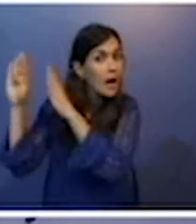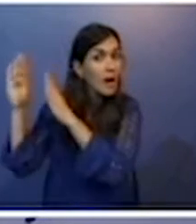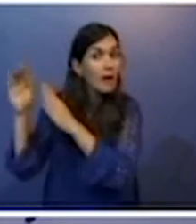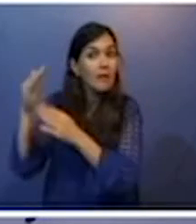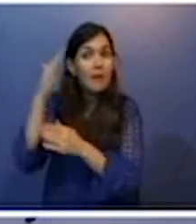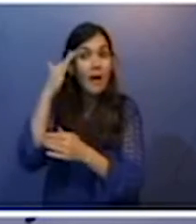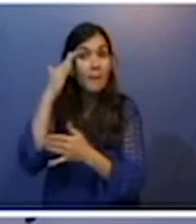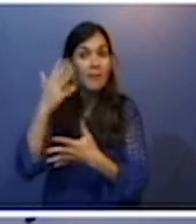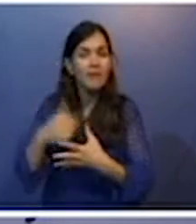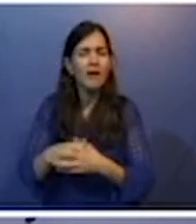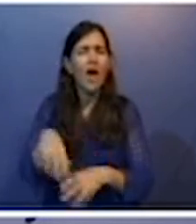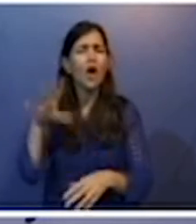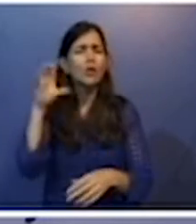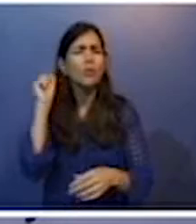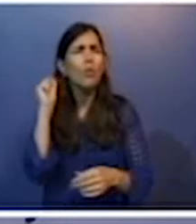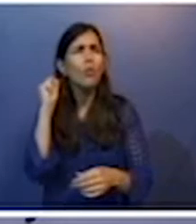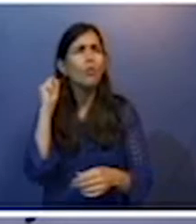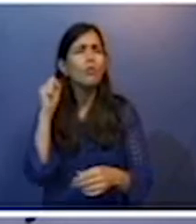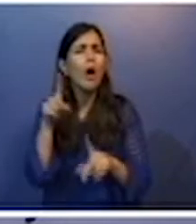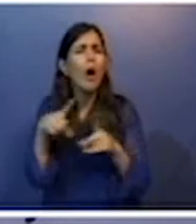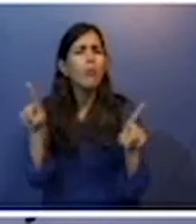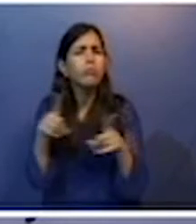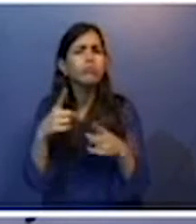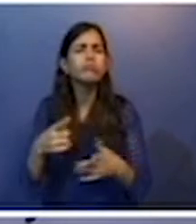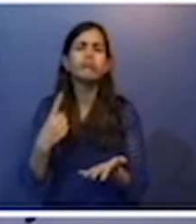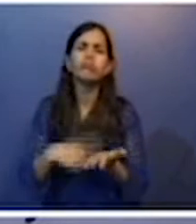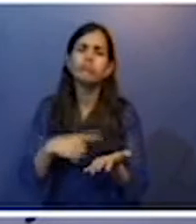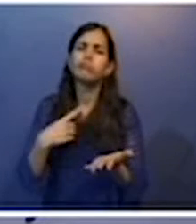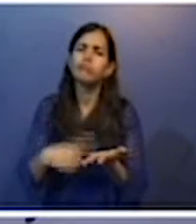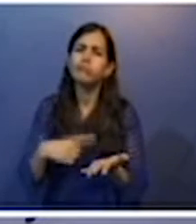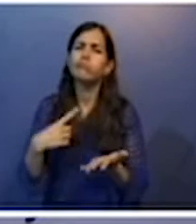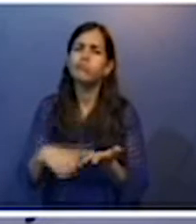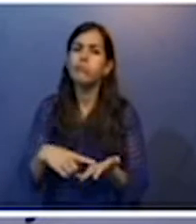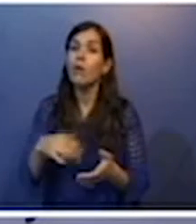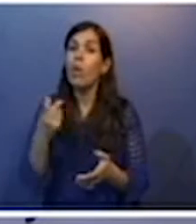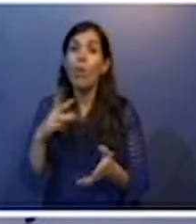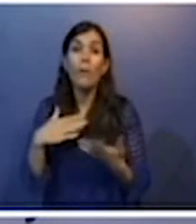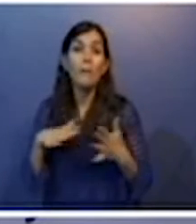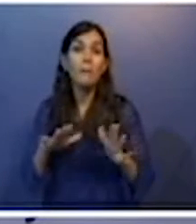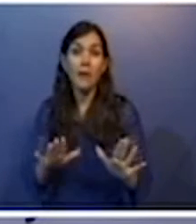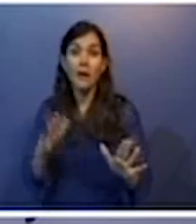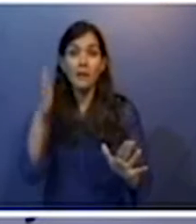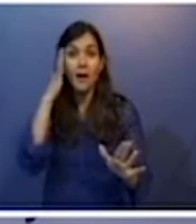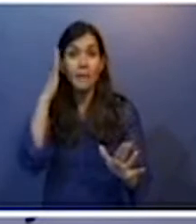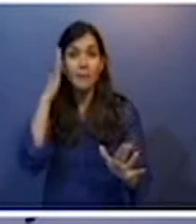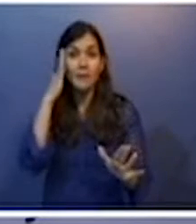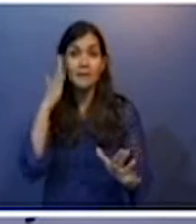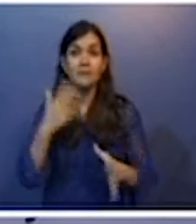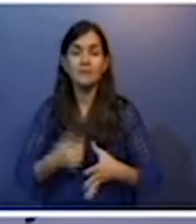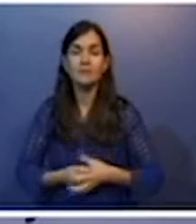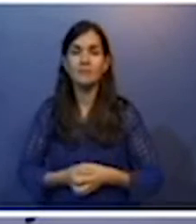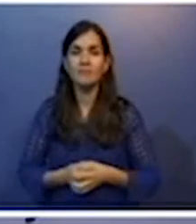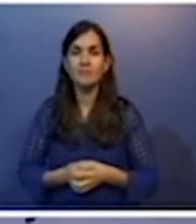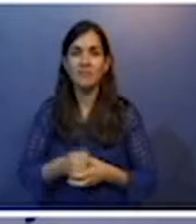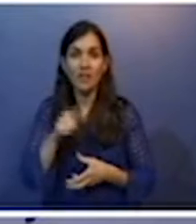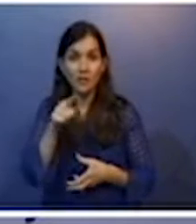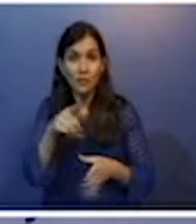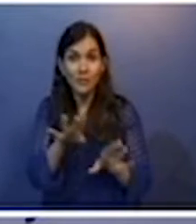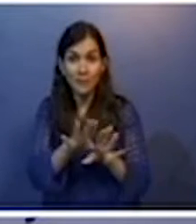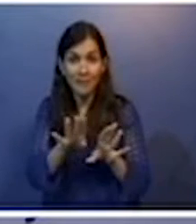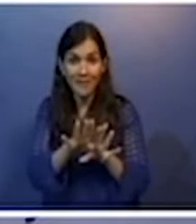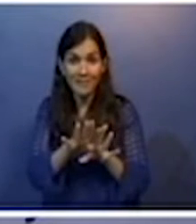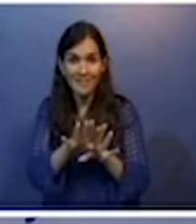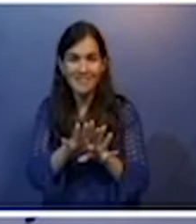Às vezes eu escuto uma música e ela continua tocando sem parar dentro da minha cabeça. Da sua também?